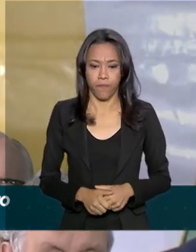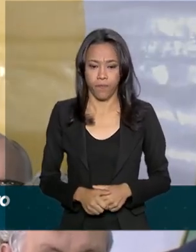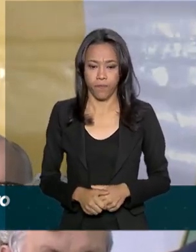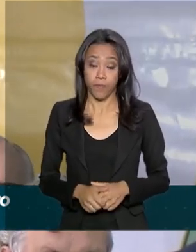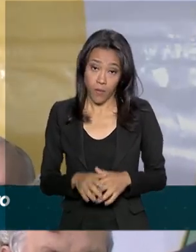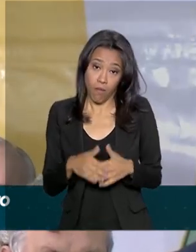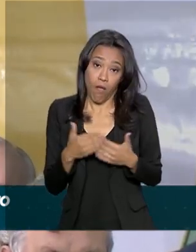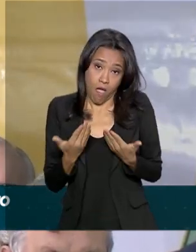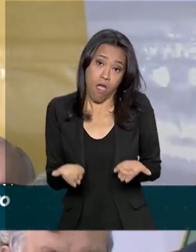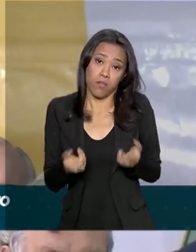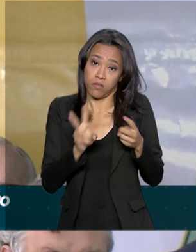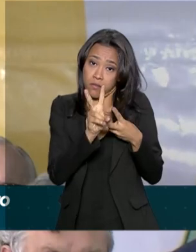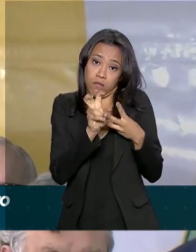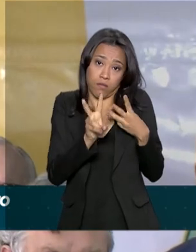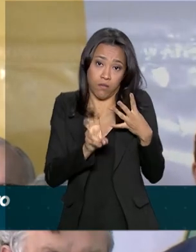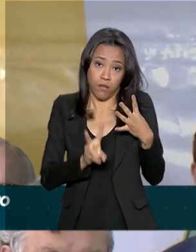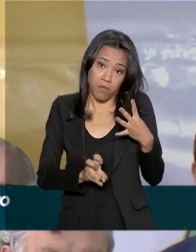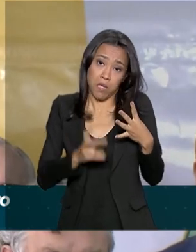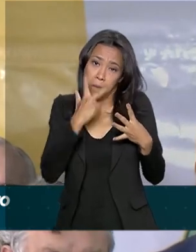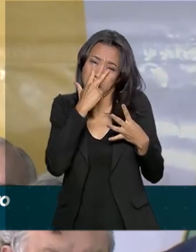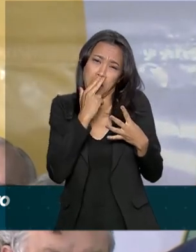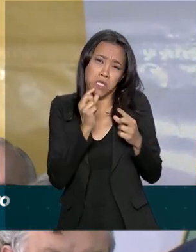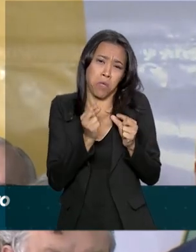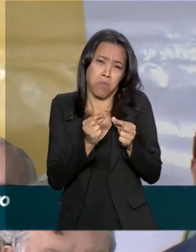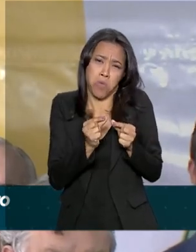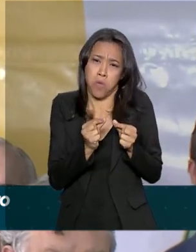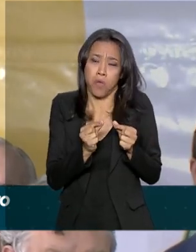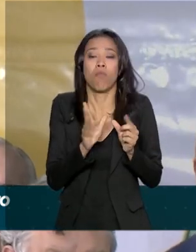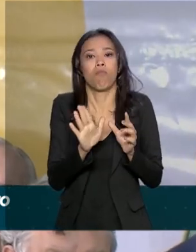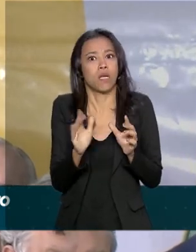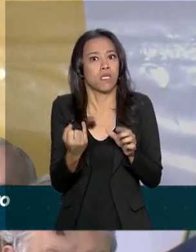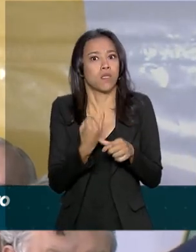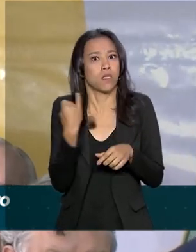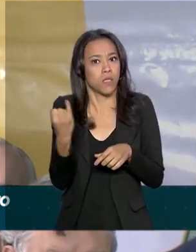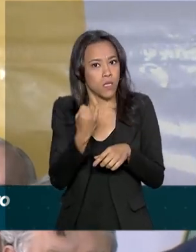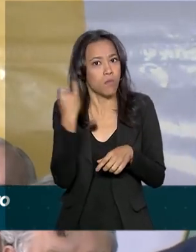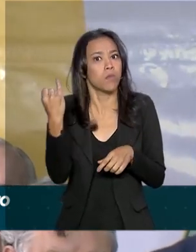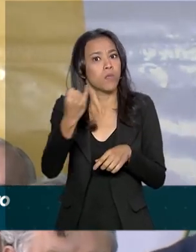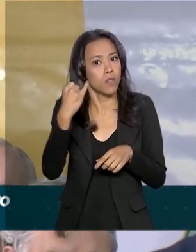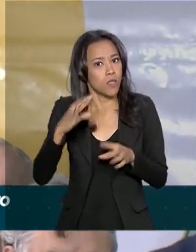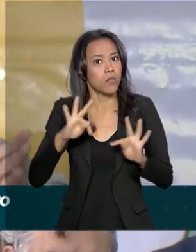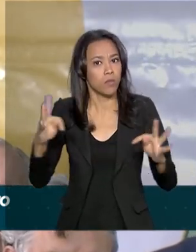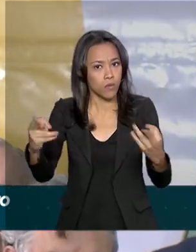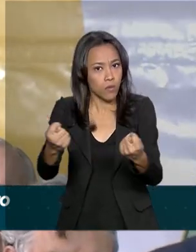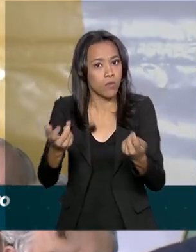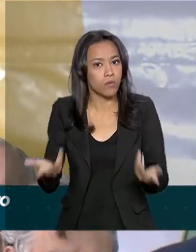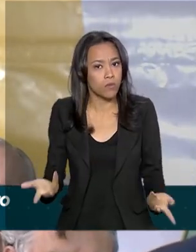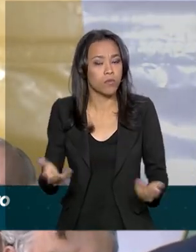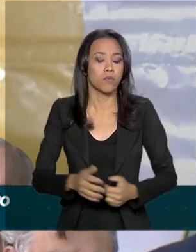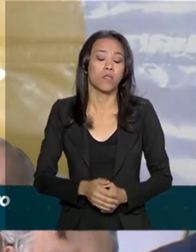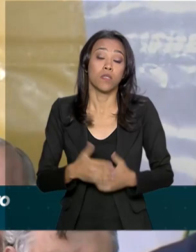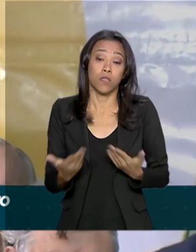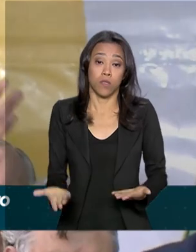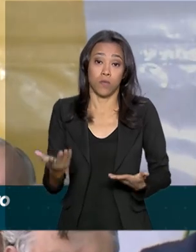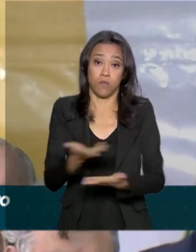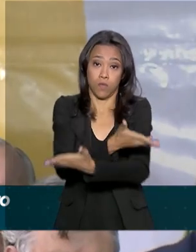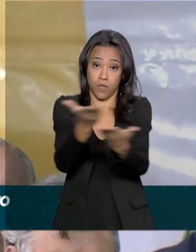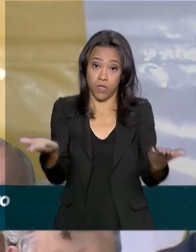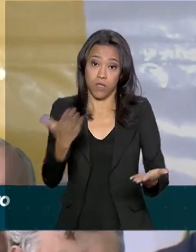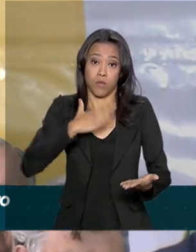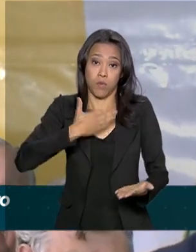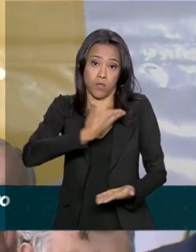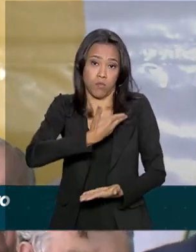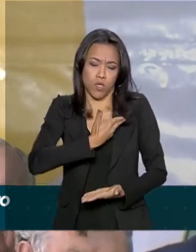Então, essas questões que podem parecer menores são de extrema importância para todos nós. Então, meus amigos do Rio Grande do Sul, meu